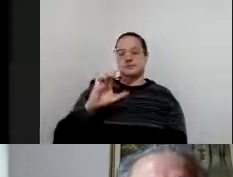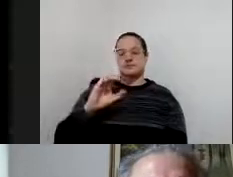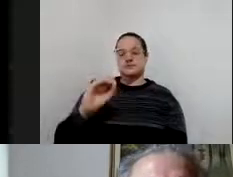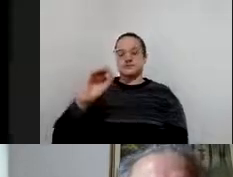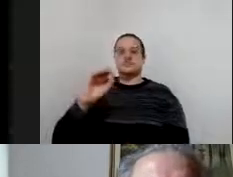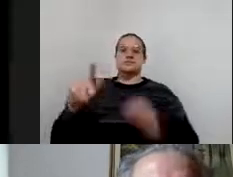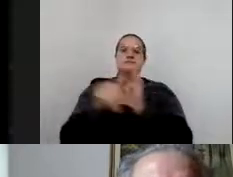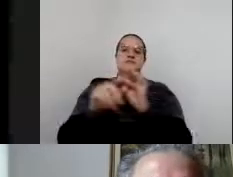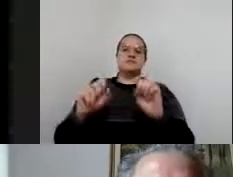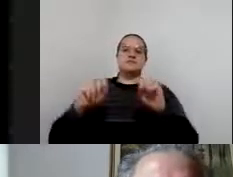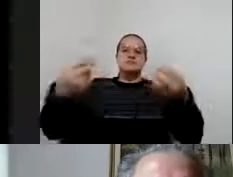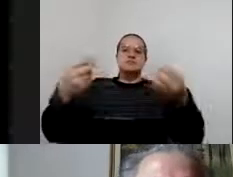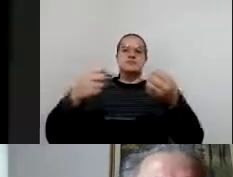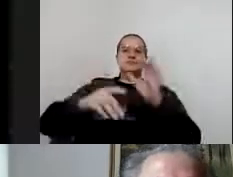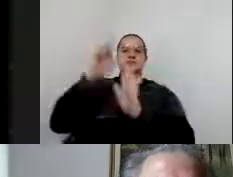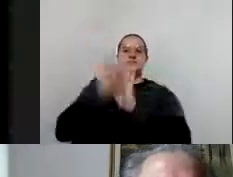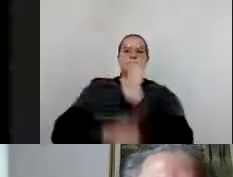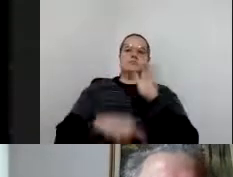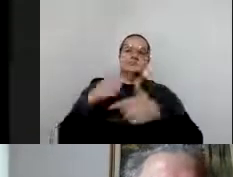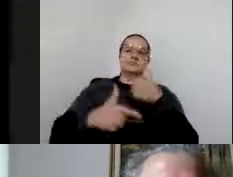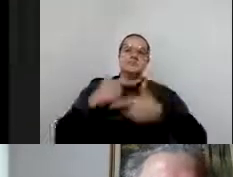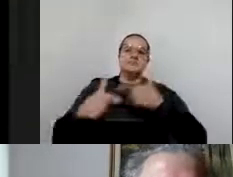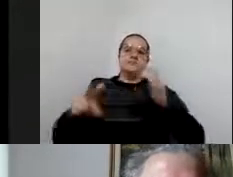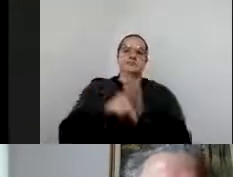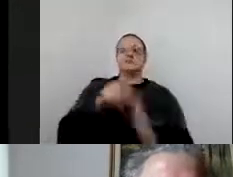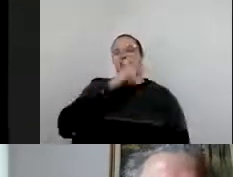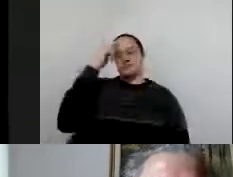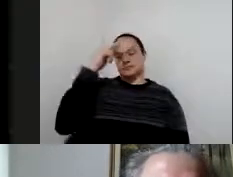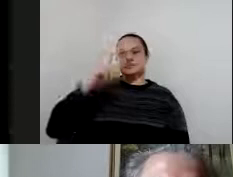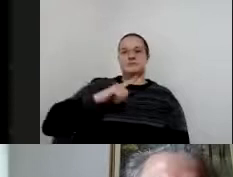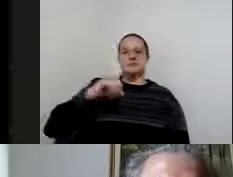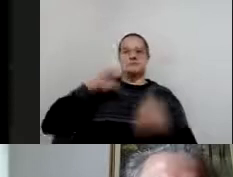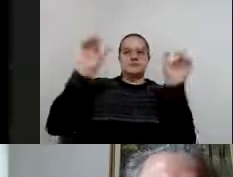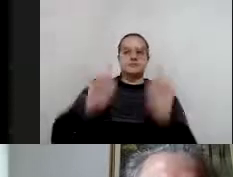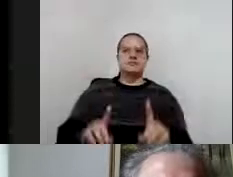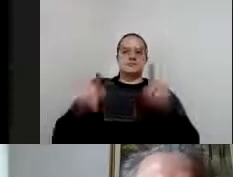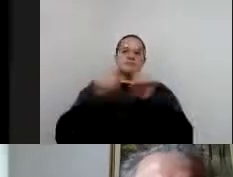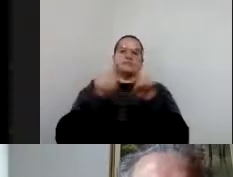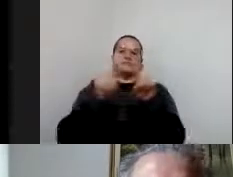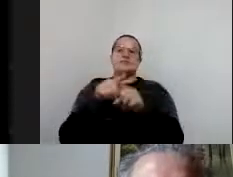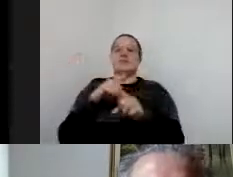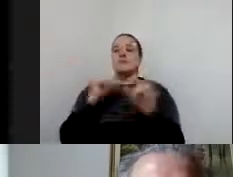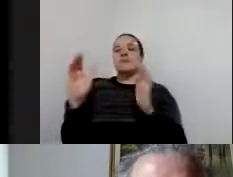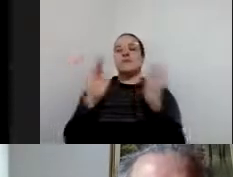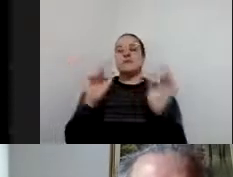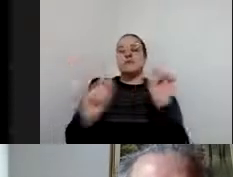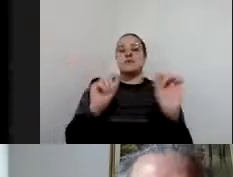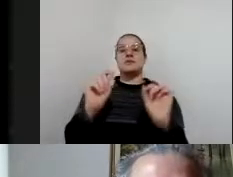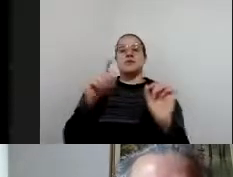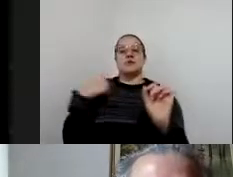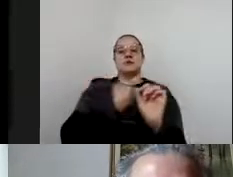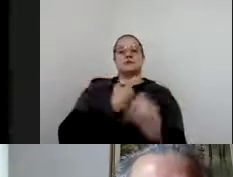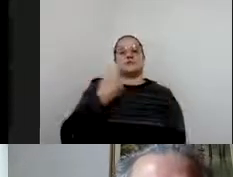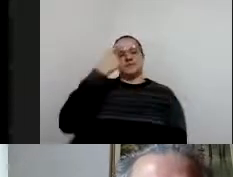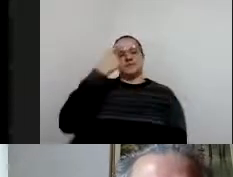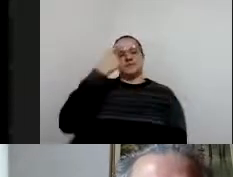direito ao trabalho para as pessoas com deficiência, e teremos um momento que nós consideramos da mais alta importância, que é